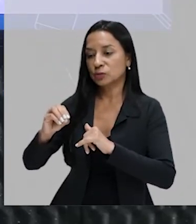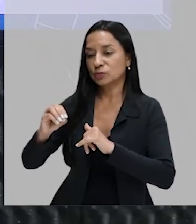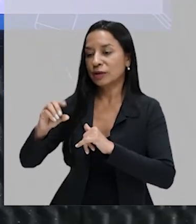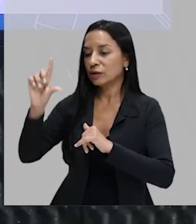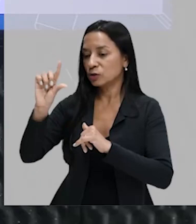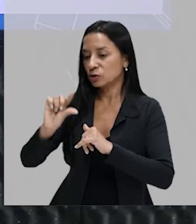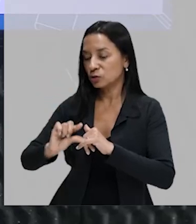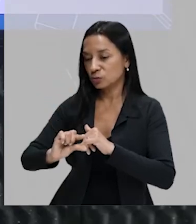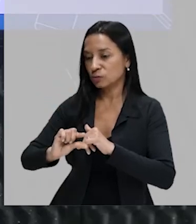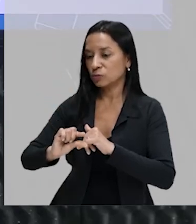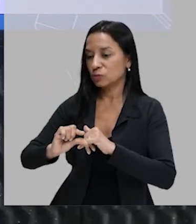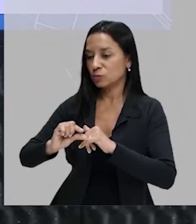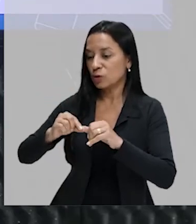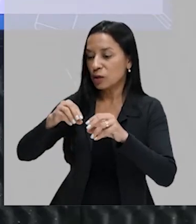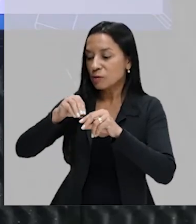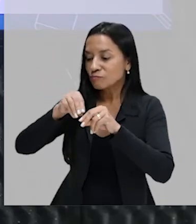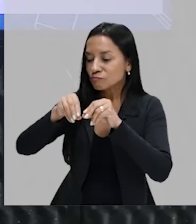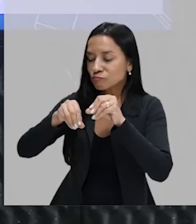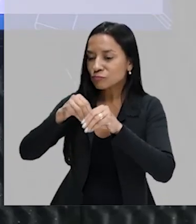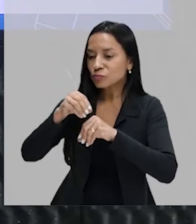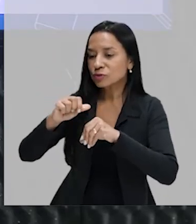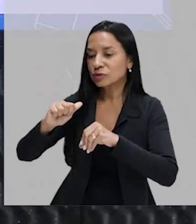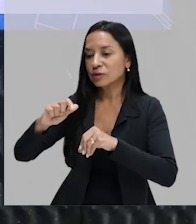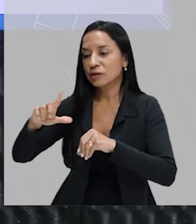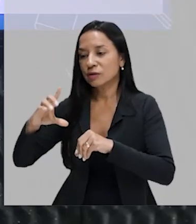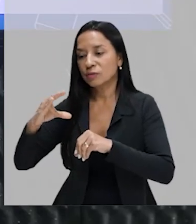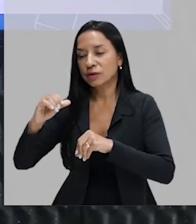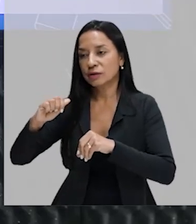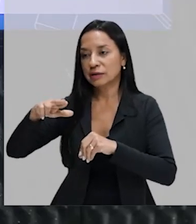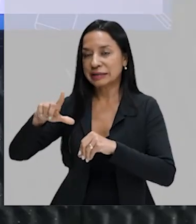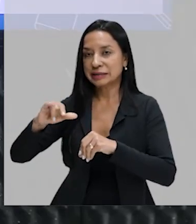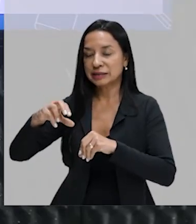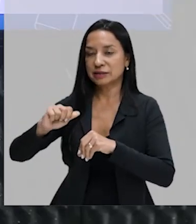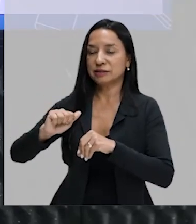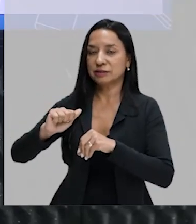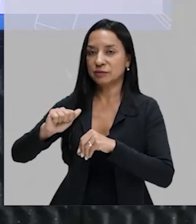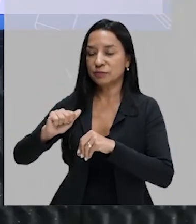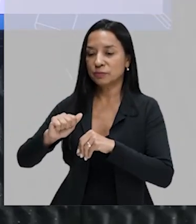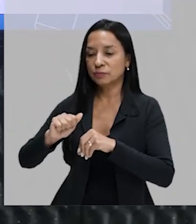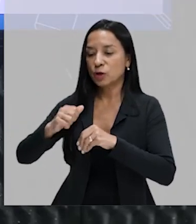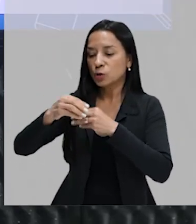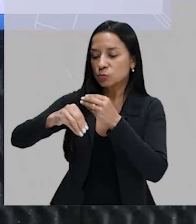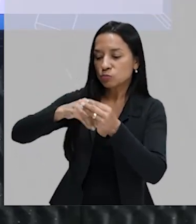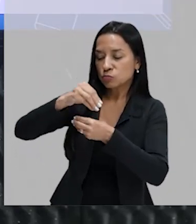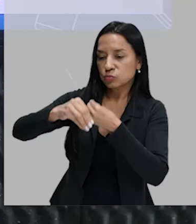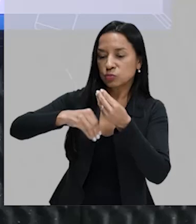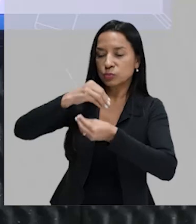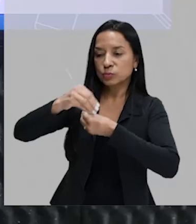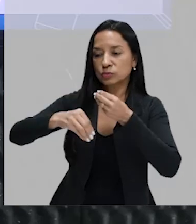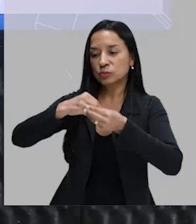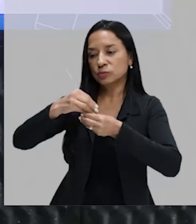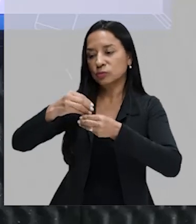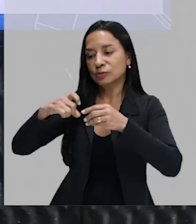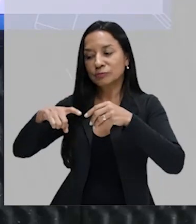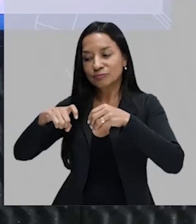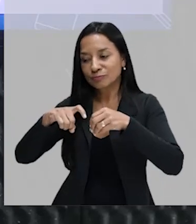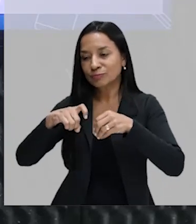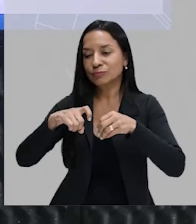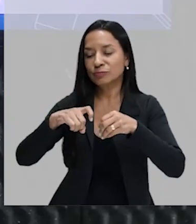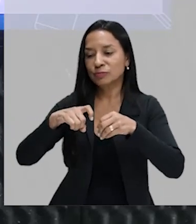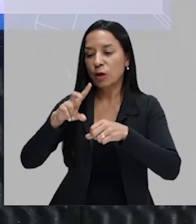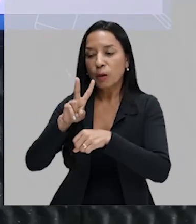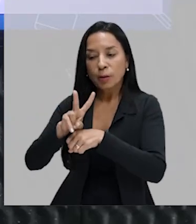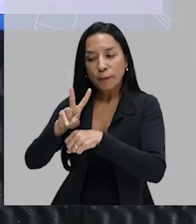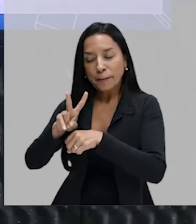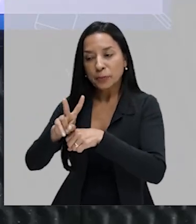uma substância alcalina. Então, esse líquidozinho aqui, ele se mistura com os espermatozoides e